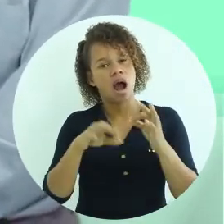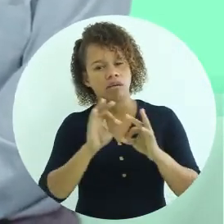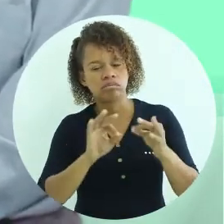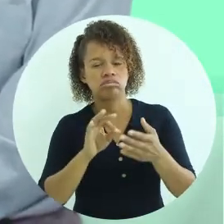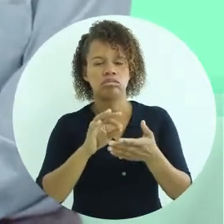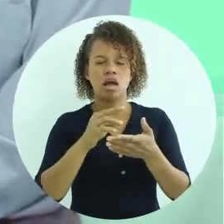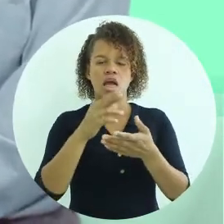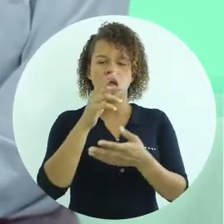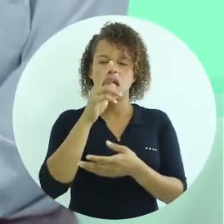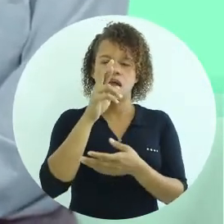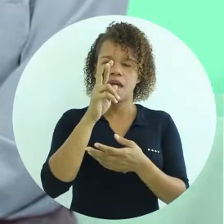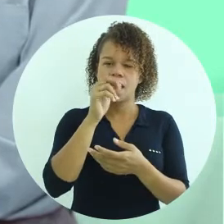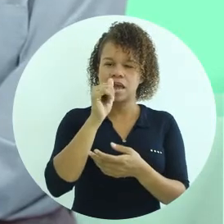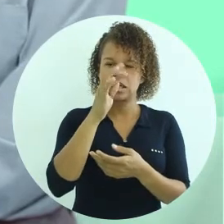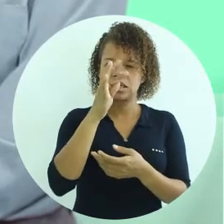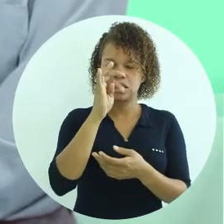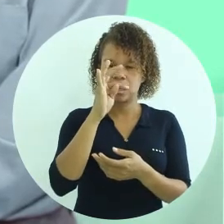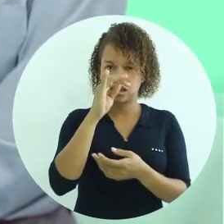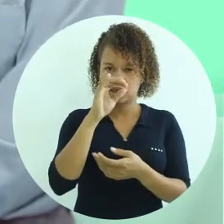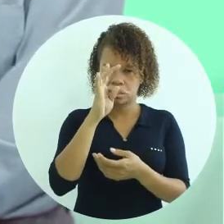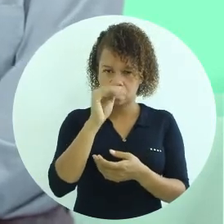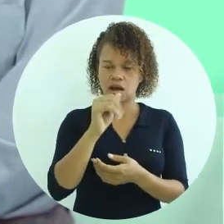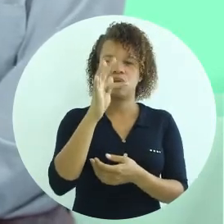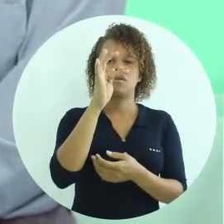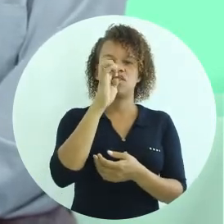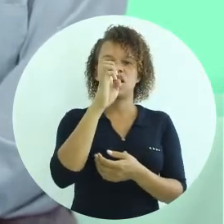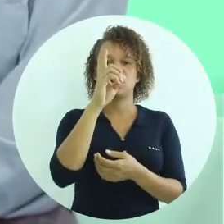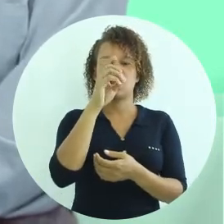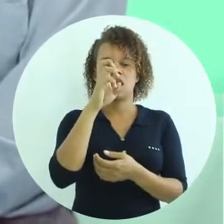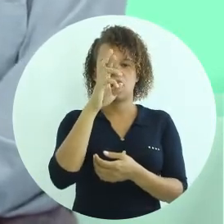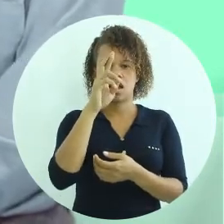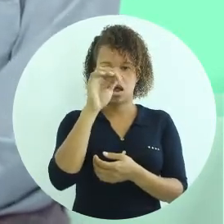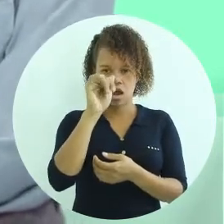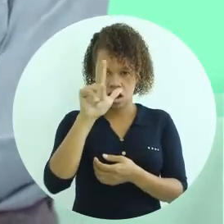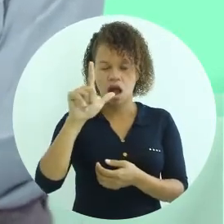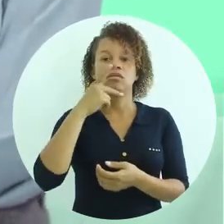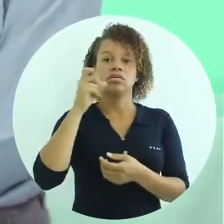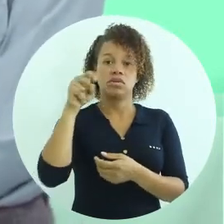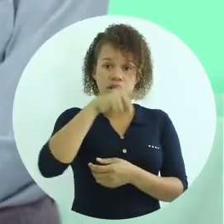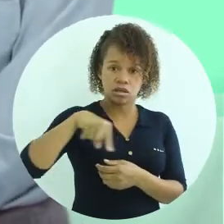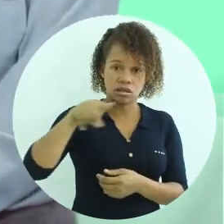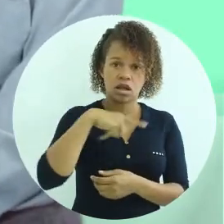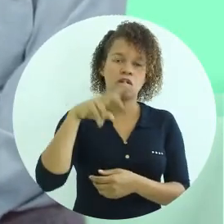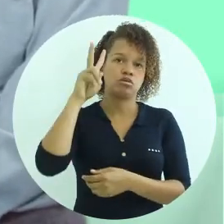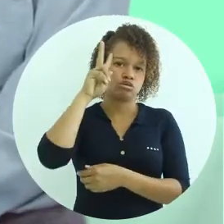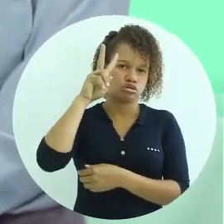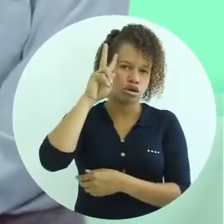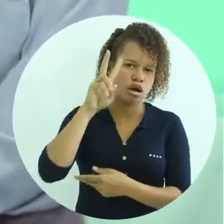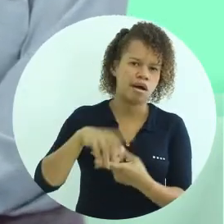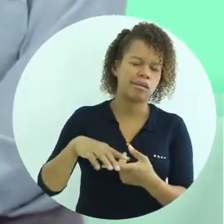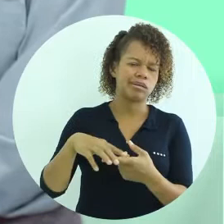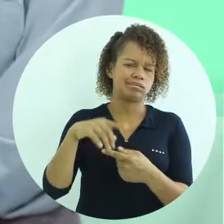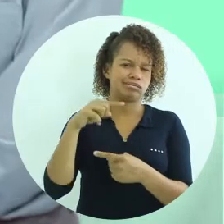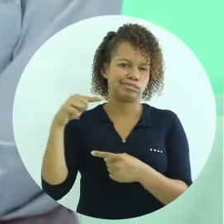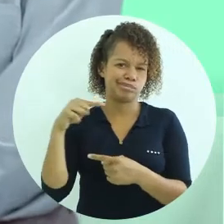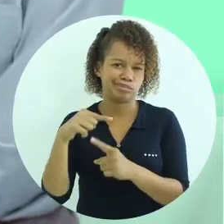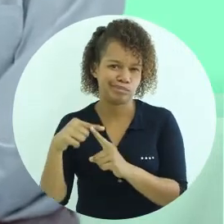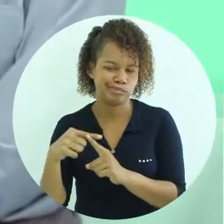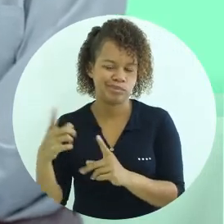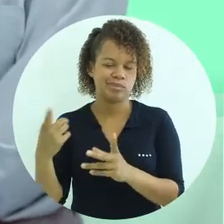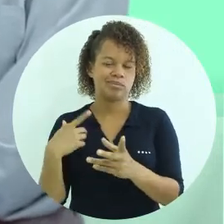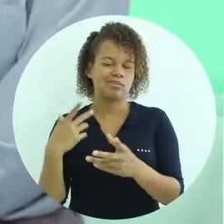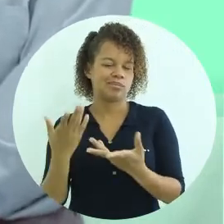Receita Federal, que praticamente toda a carga dá canal vermelho. Ou então, se você tem algum histórico negativo com a Receita Federal, alguma coisa do